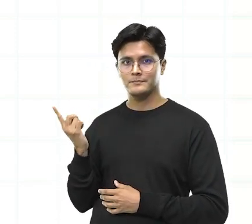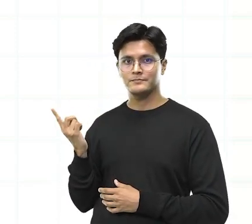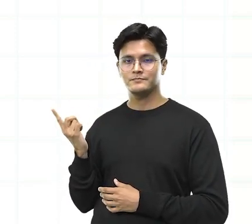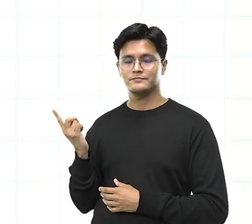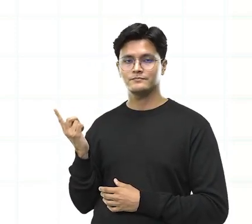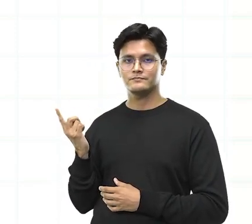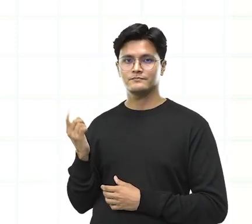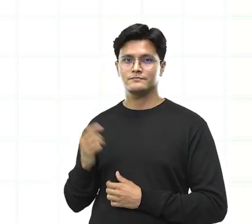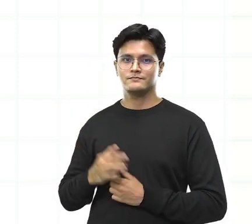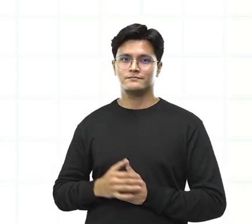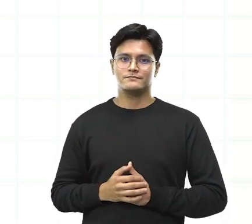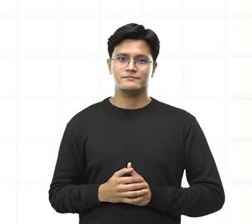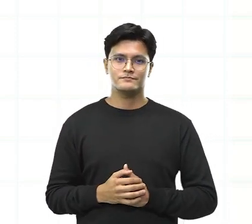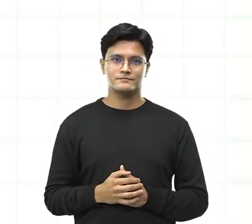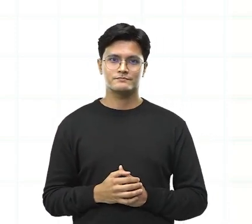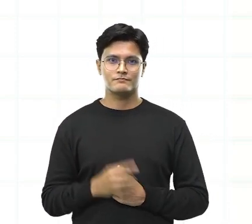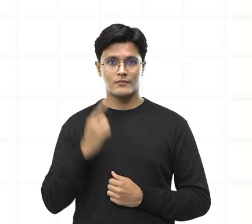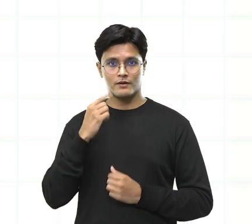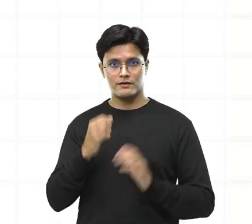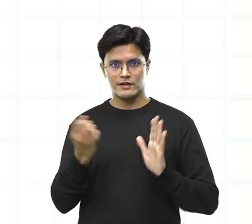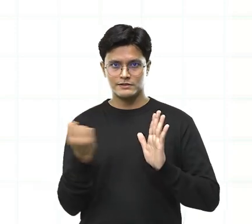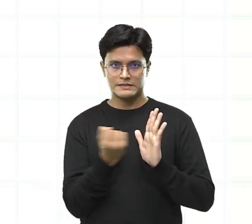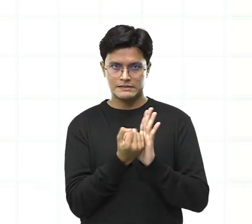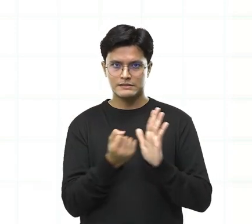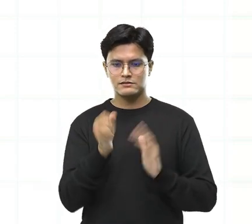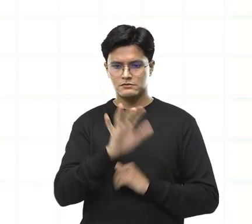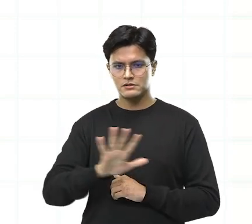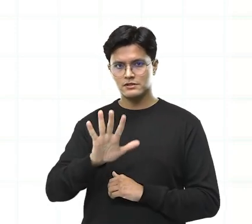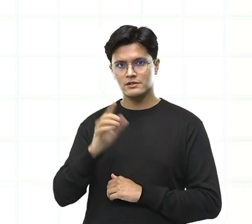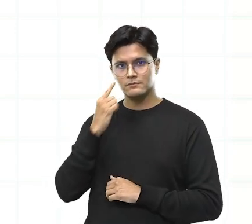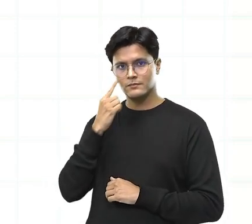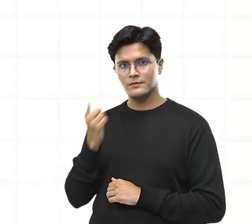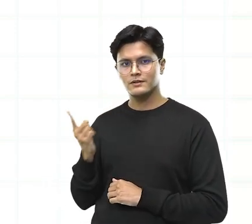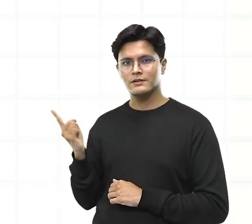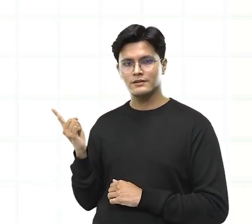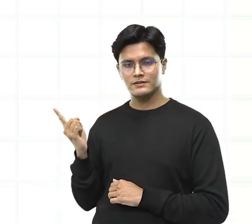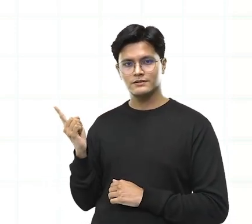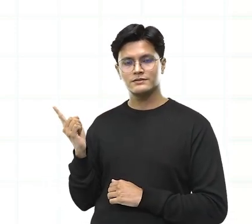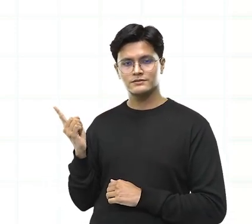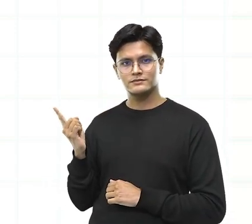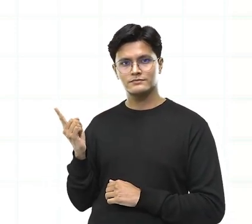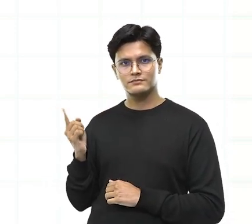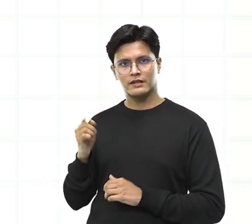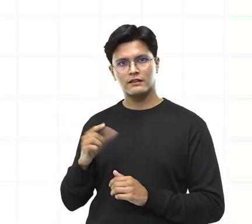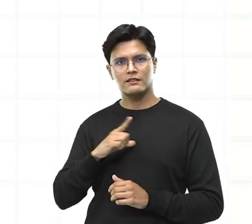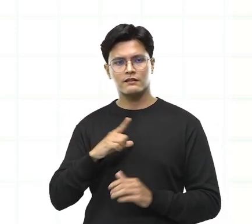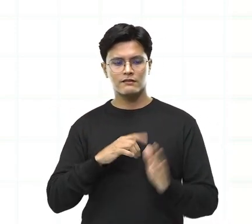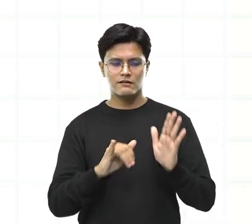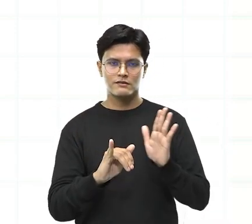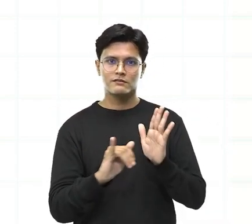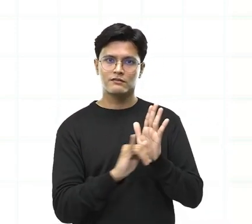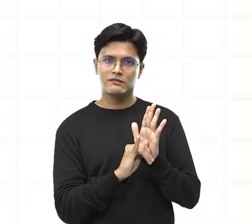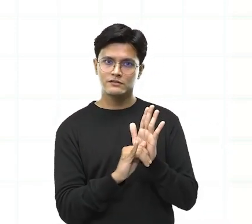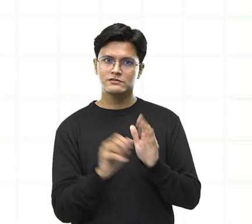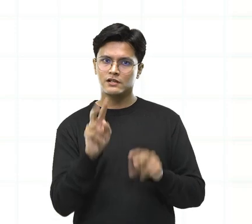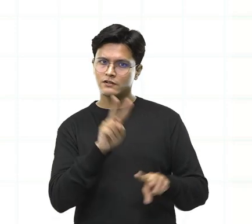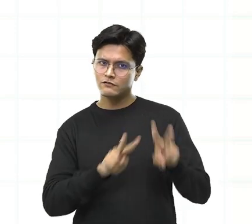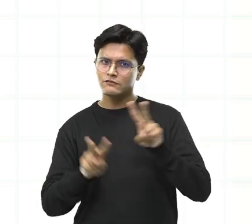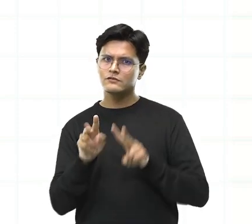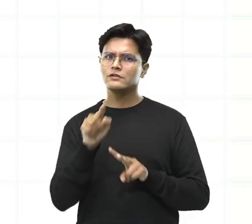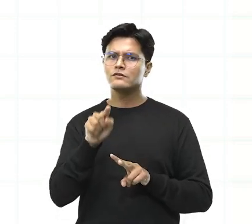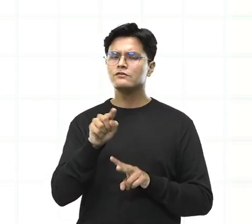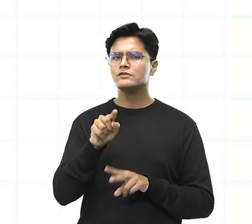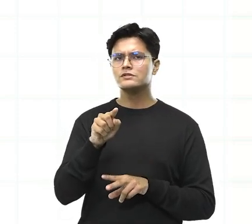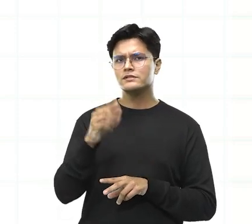símbolo, né, esse brasão, com essa identidade visual aqui do Amazonas, você já sabe que